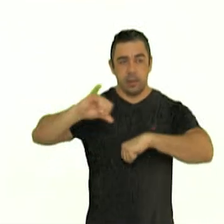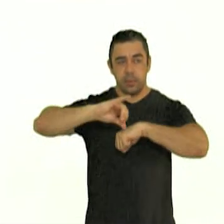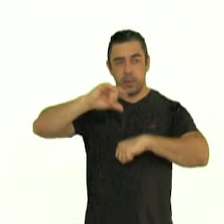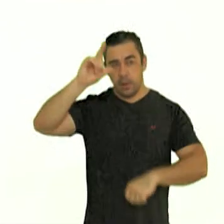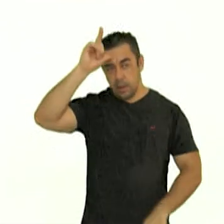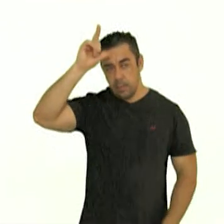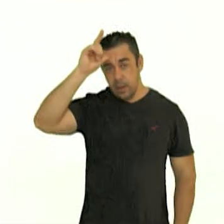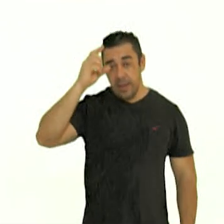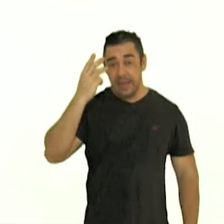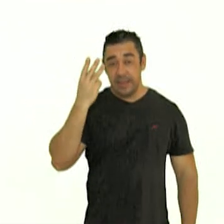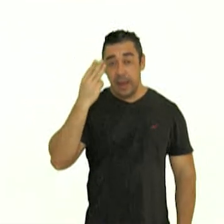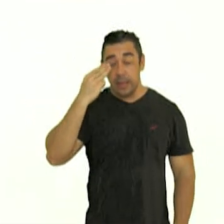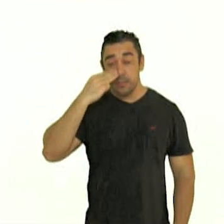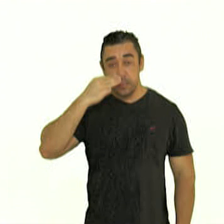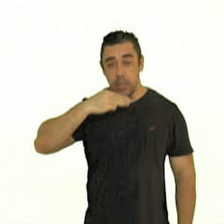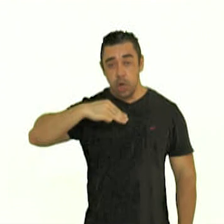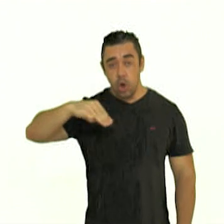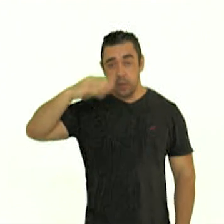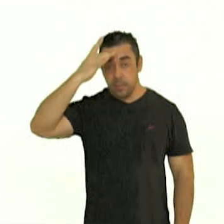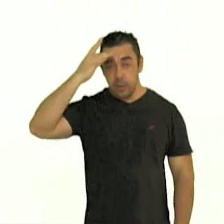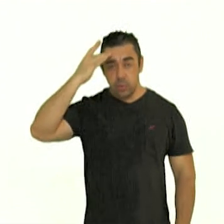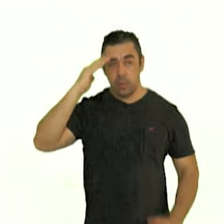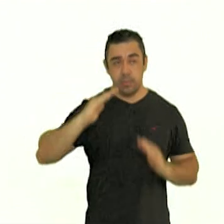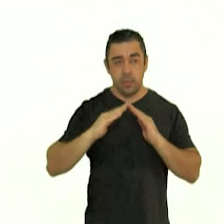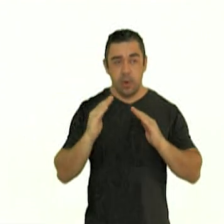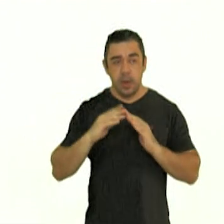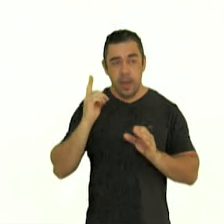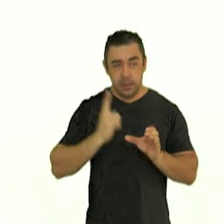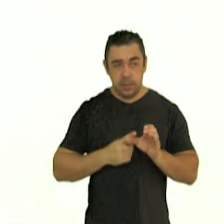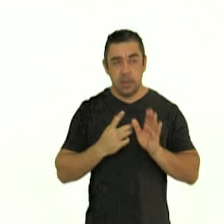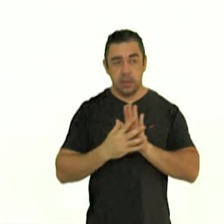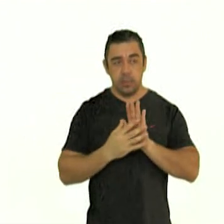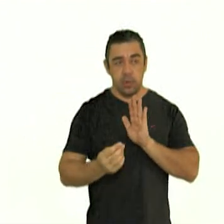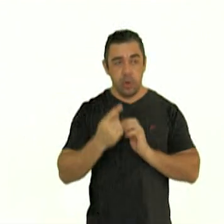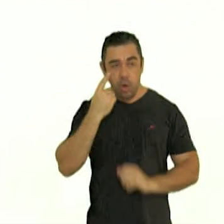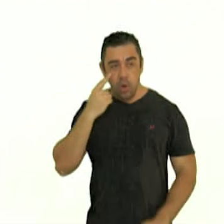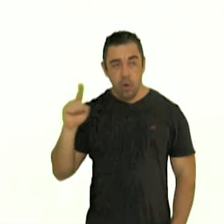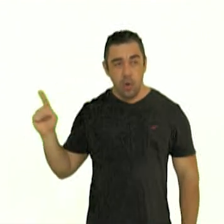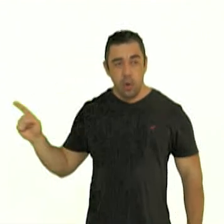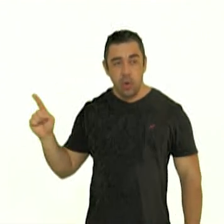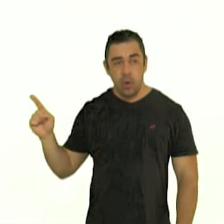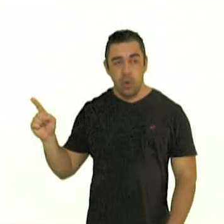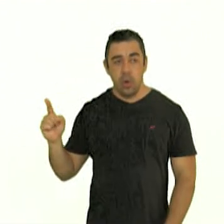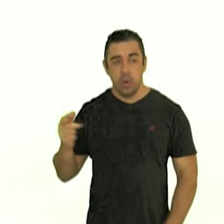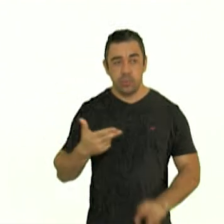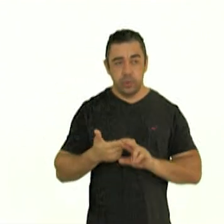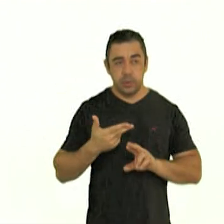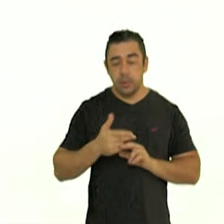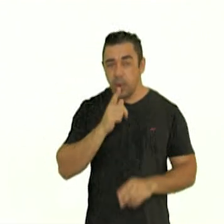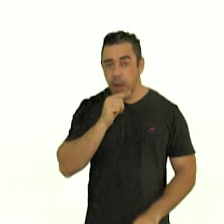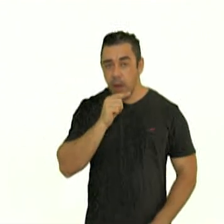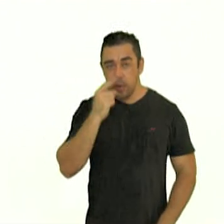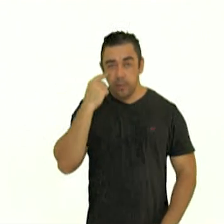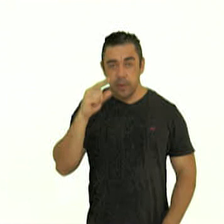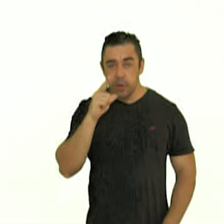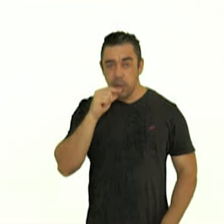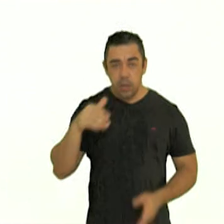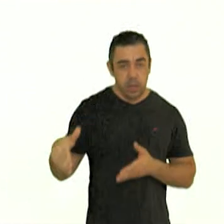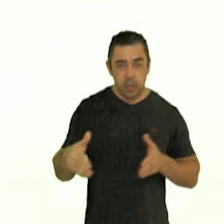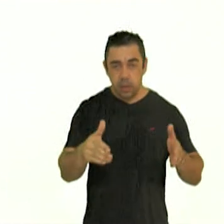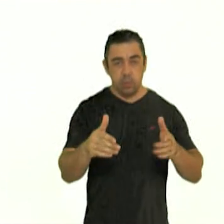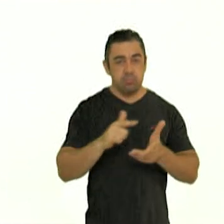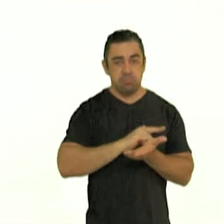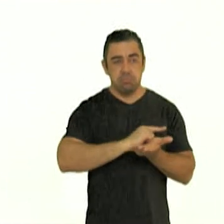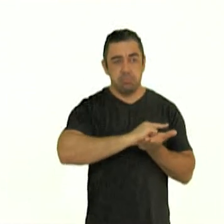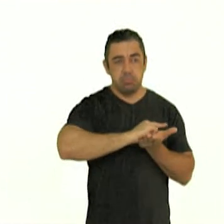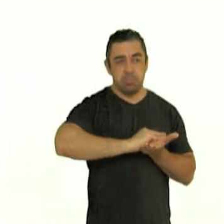3 milhões de habitantes, também uma cidade modelo. E a característica da conservação do recurso hídrico, né? Você olha o rio que corta a cidade, aí é um